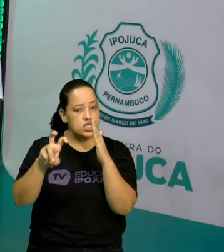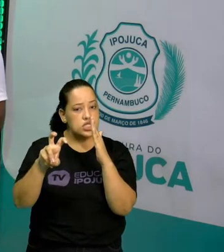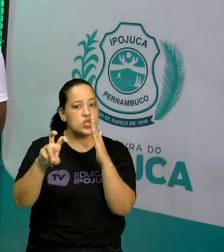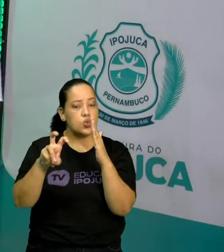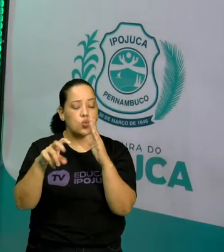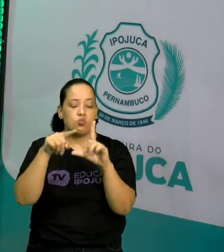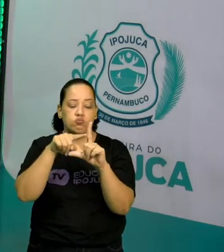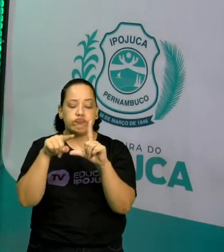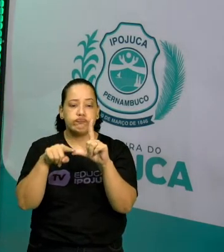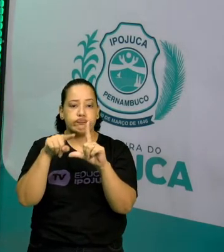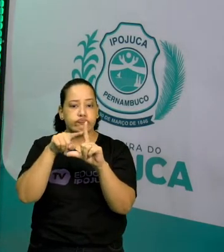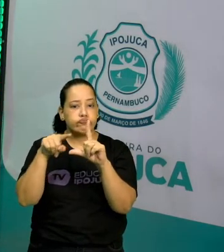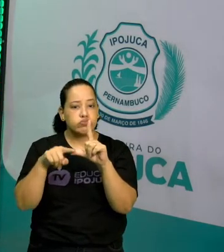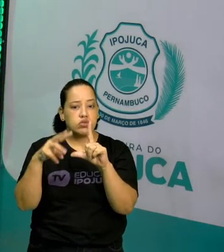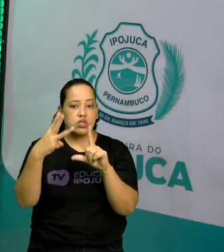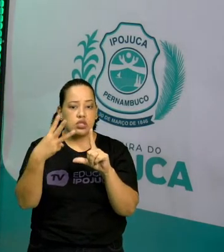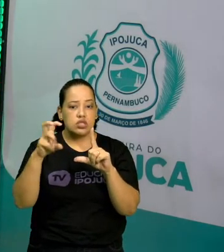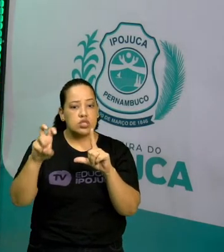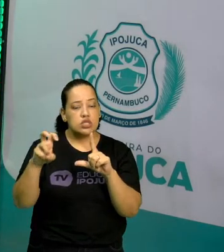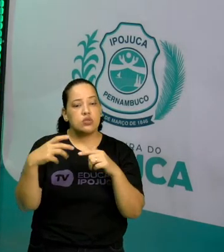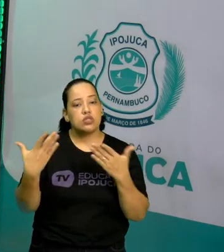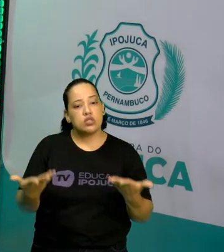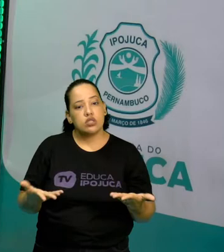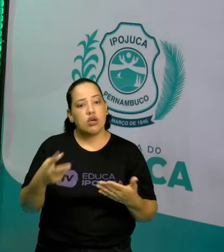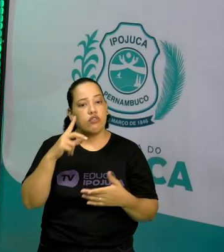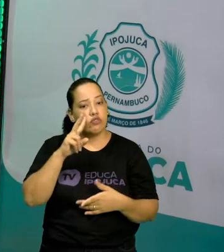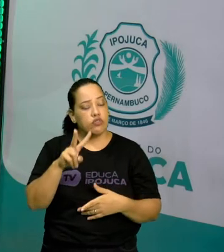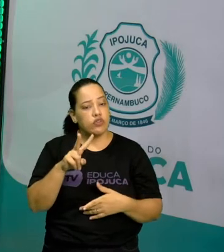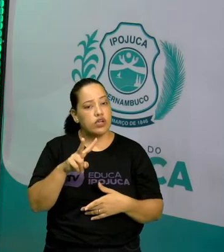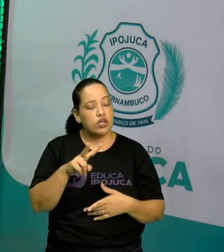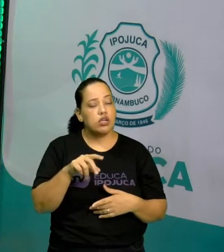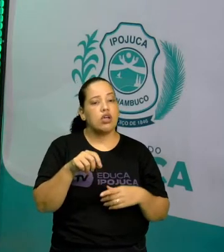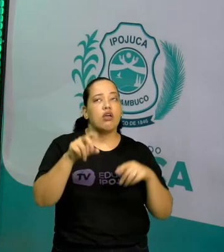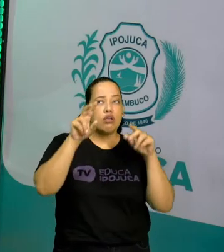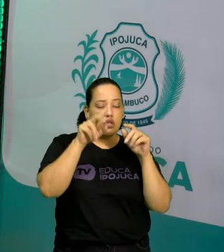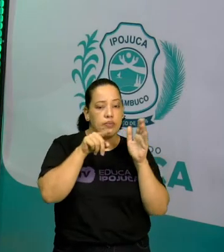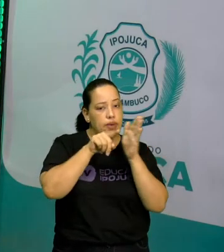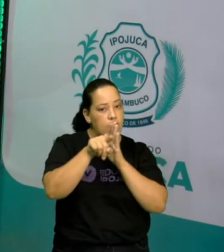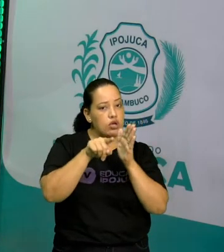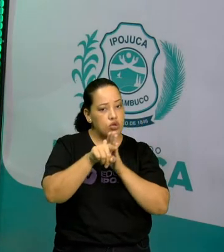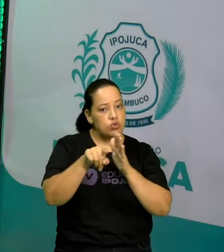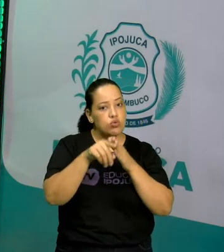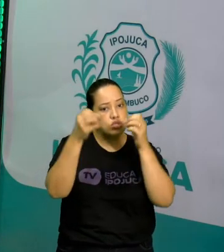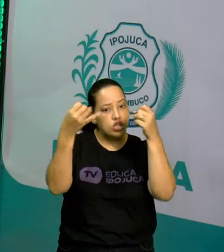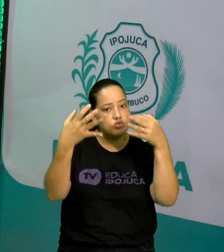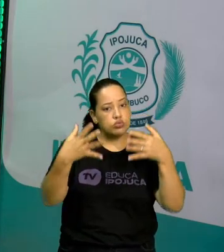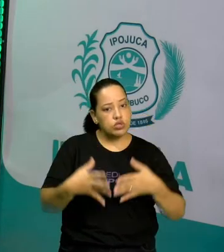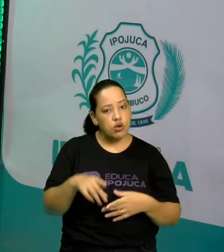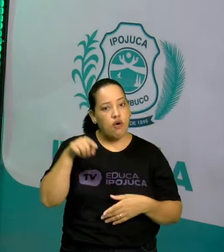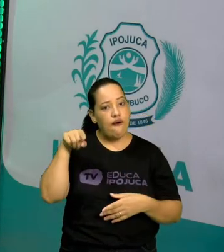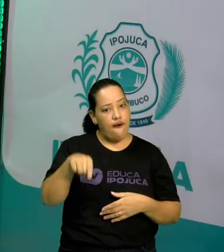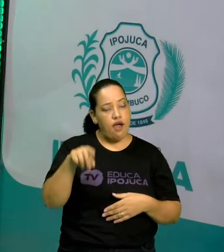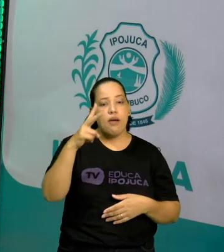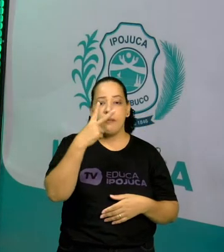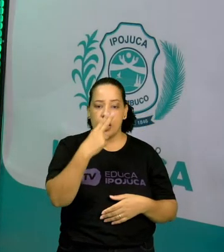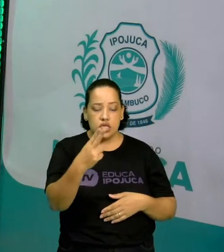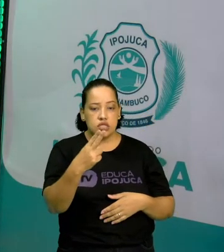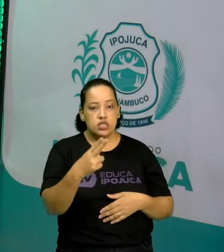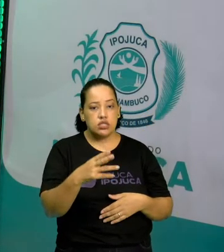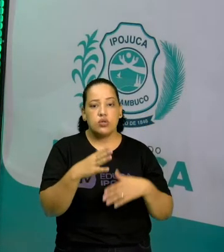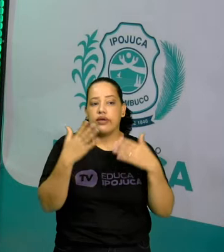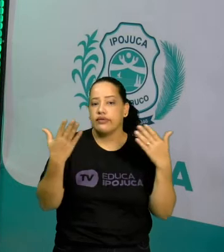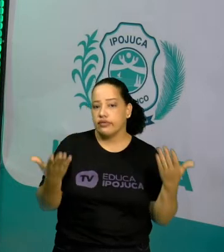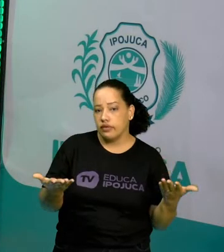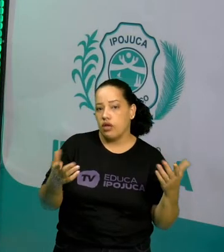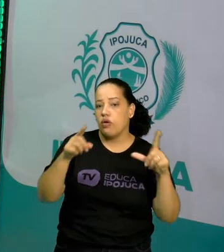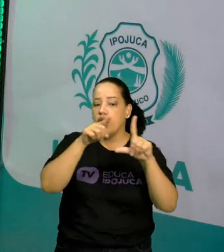O enunciado deu a dica, disse que eles são congruentes. Se são congruentes, significa que esse ângulo